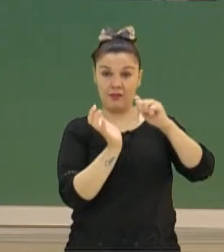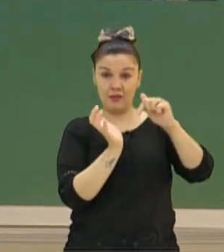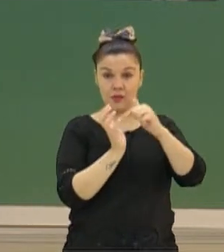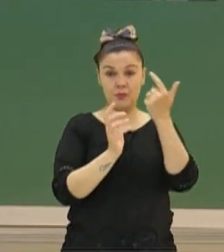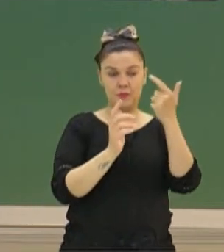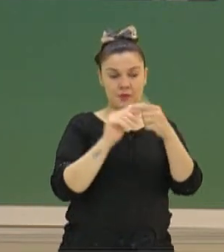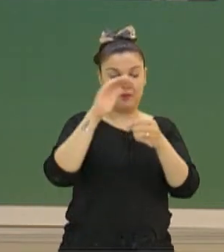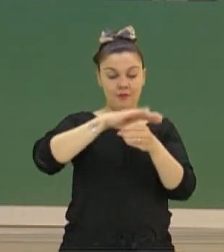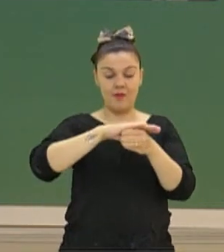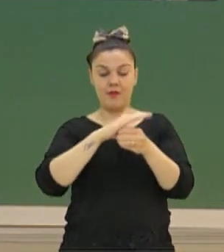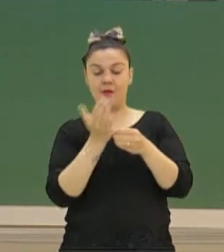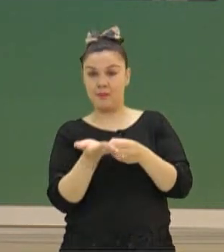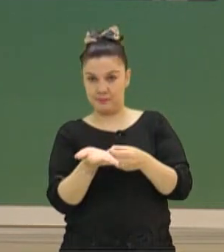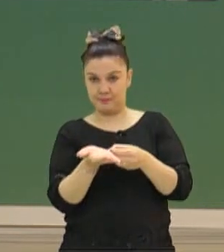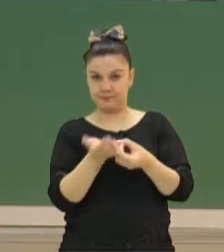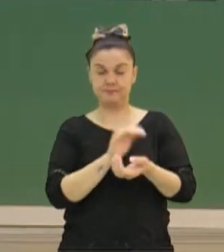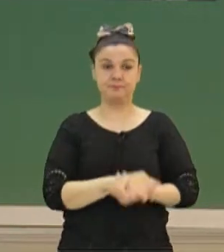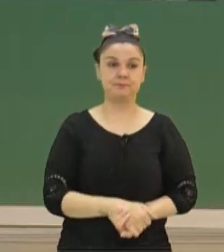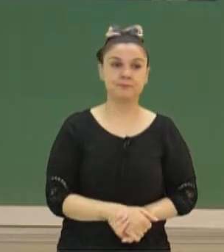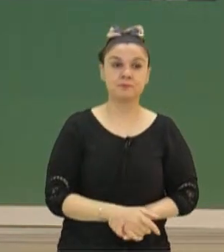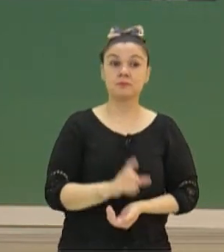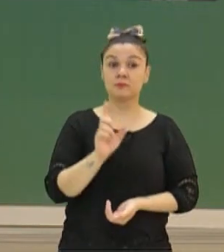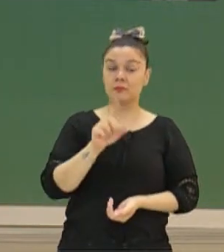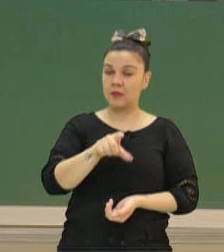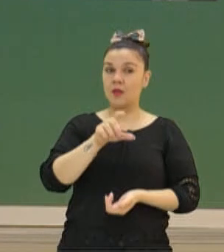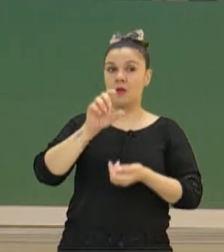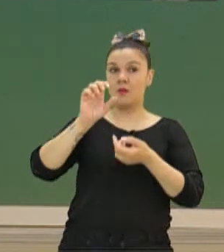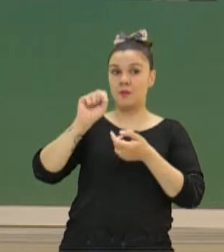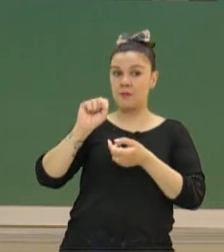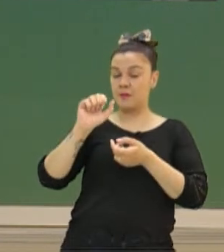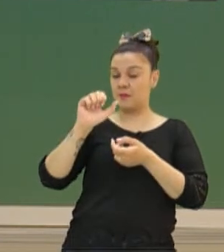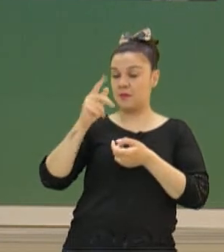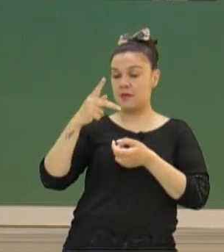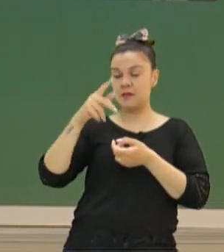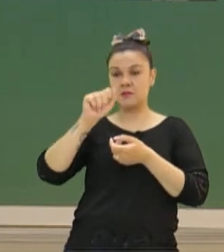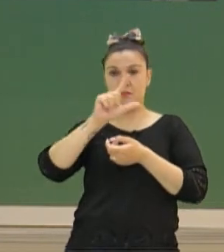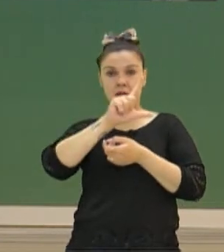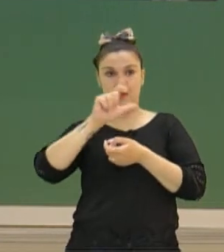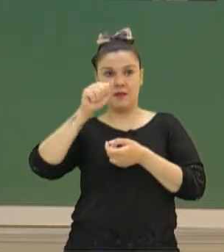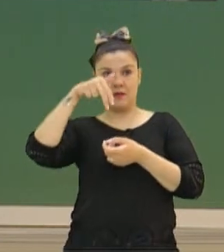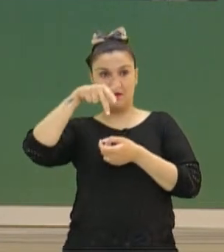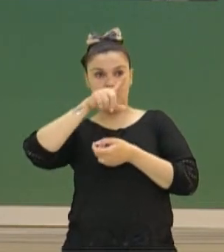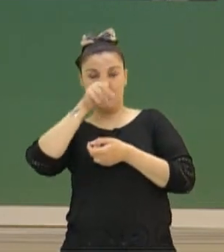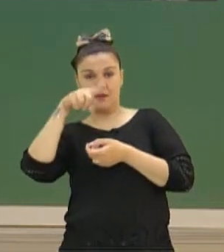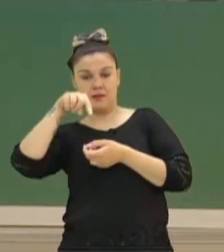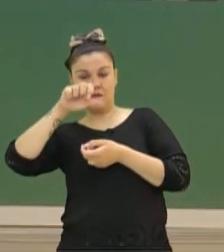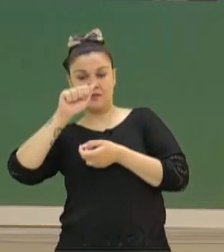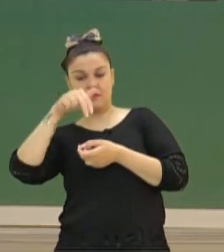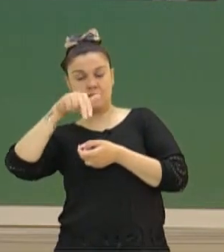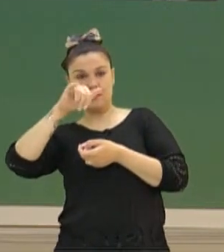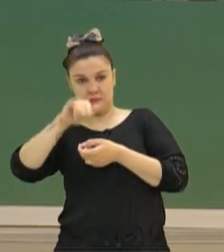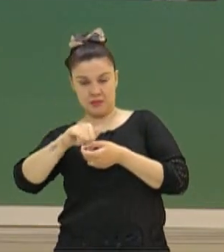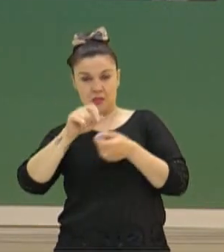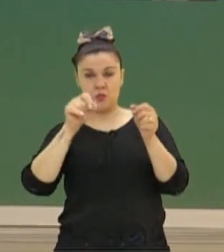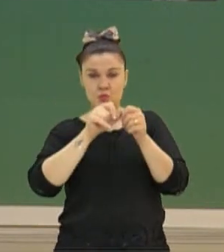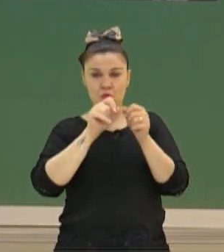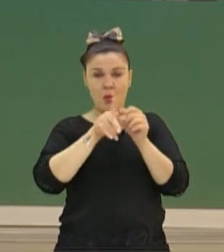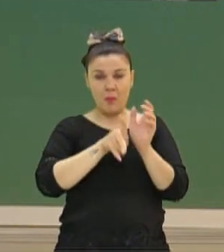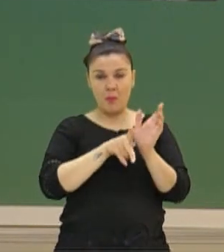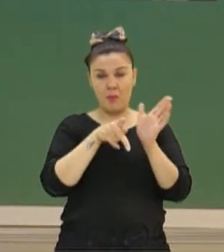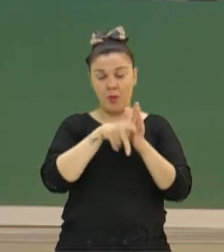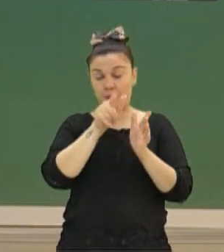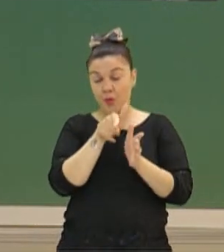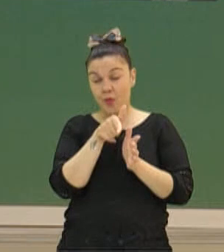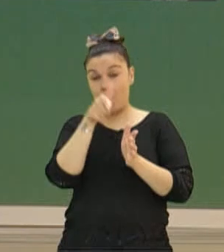estava muito bem fechado. O Spallanzani conseguiu comprovar isso usando um tipo de frasco diferente,